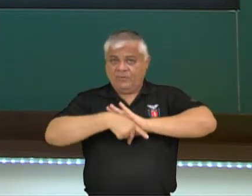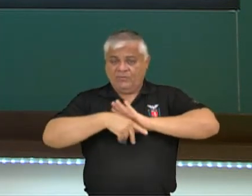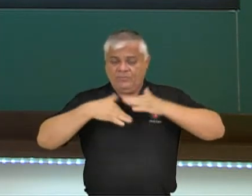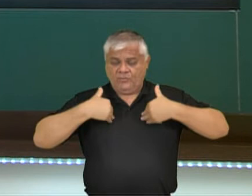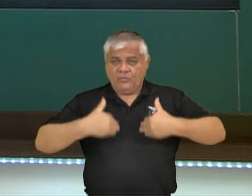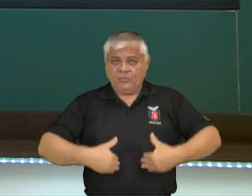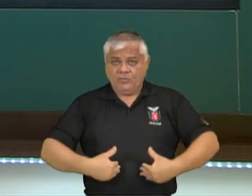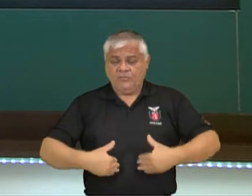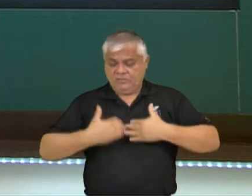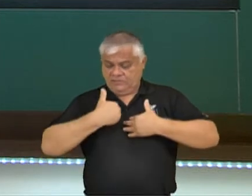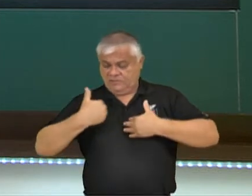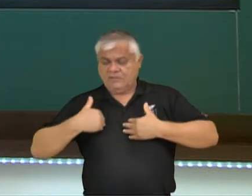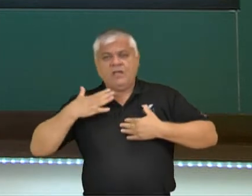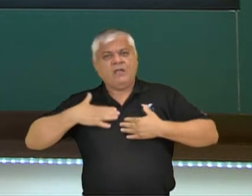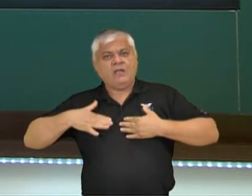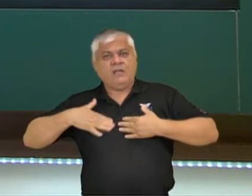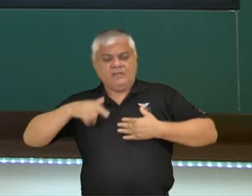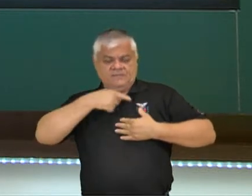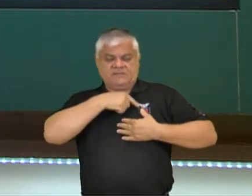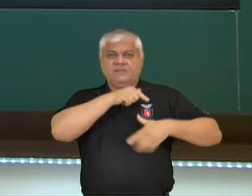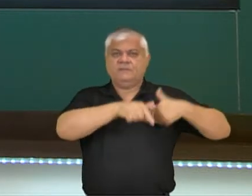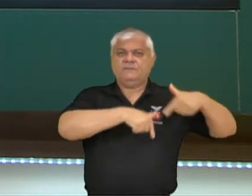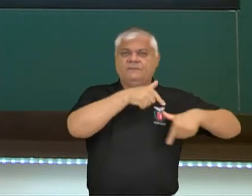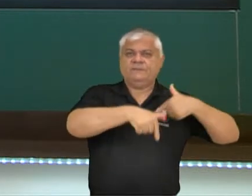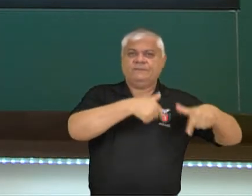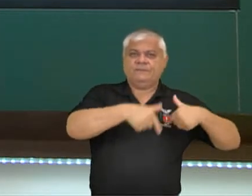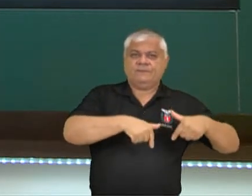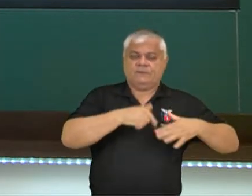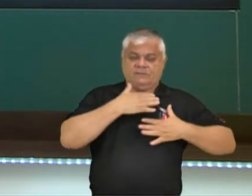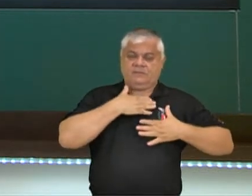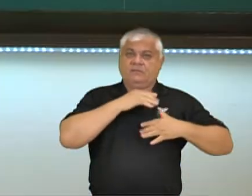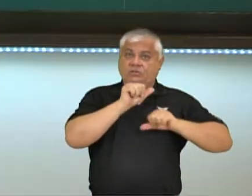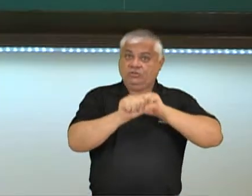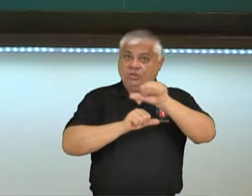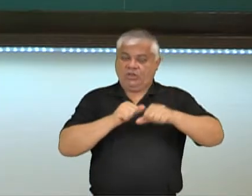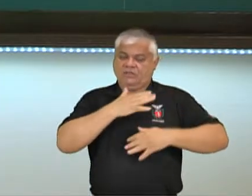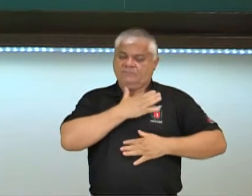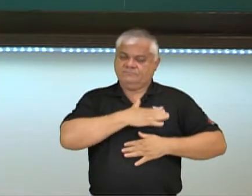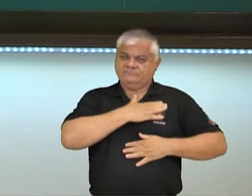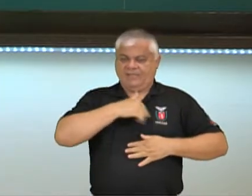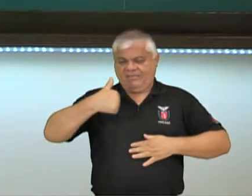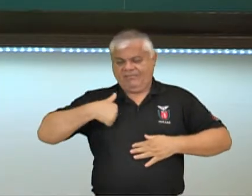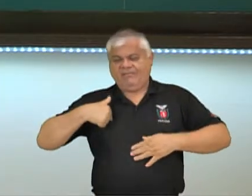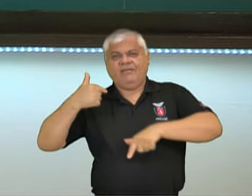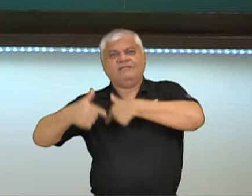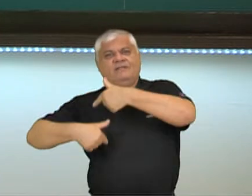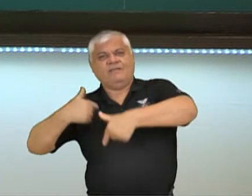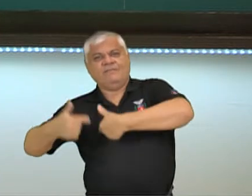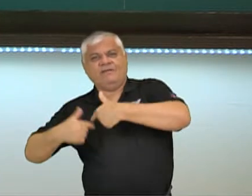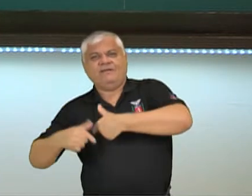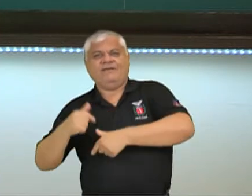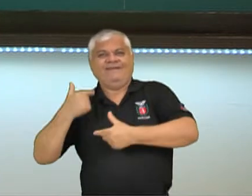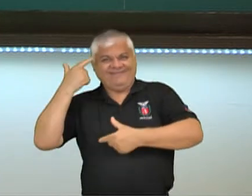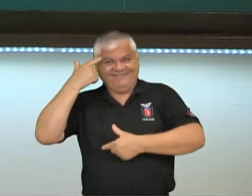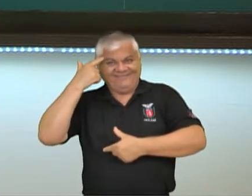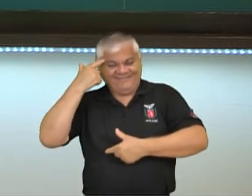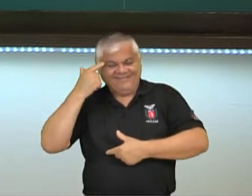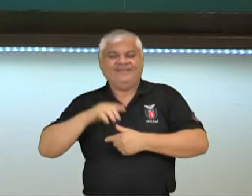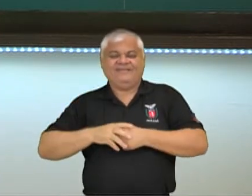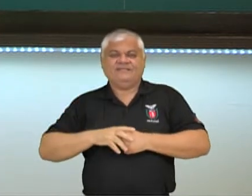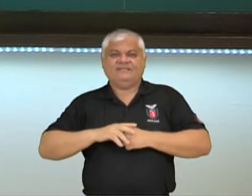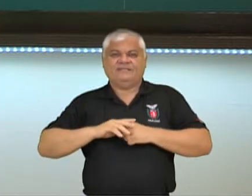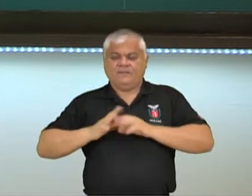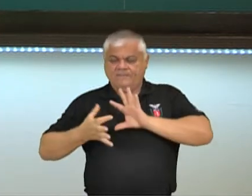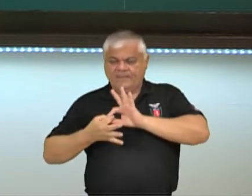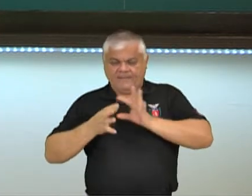do corpo, o outro lado se contrai. E dessa forma, trabalhando com contração e relaxamento, eu tenho todos